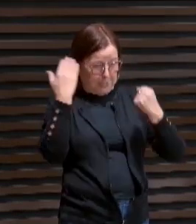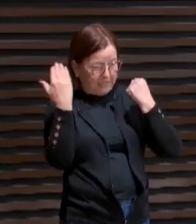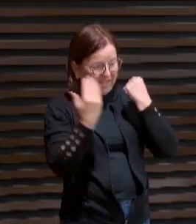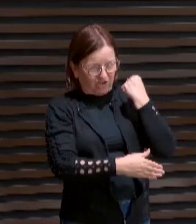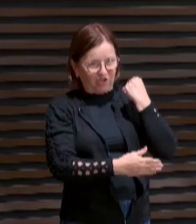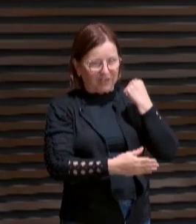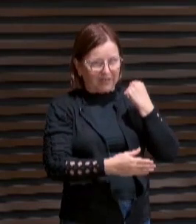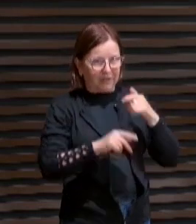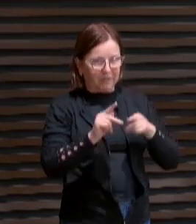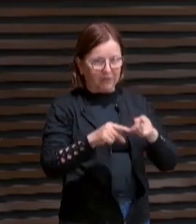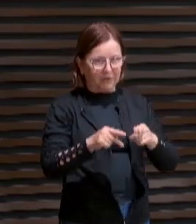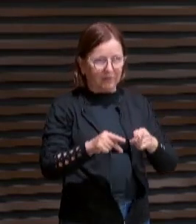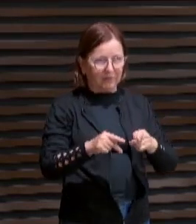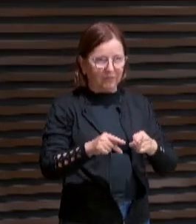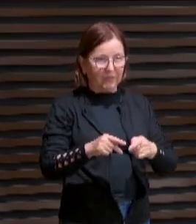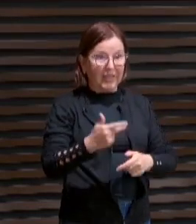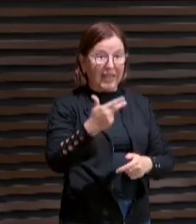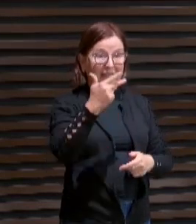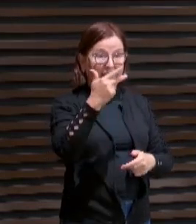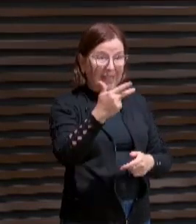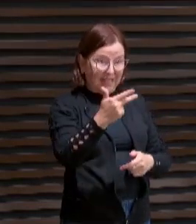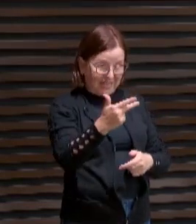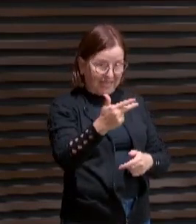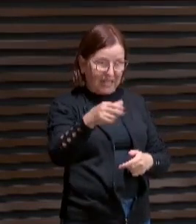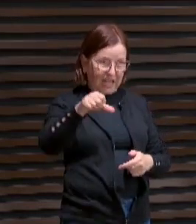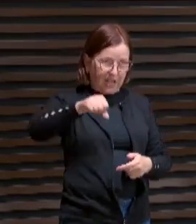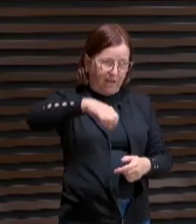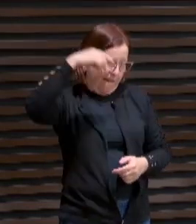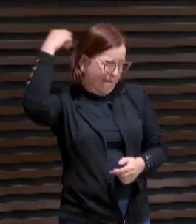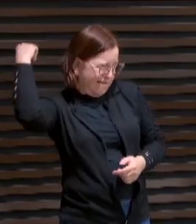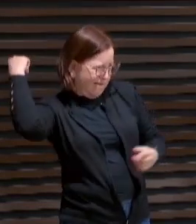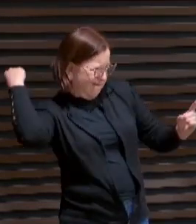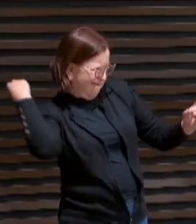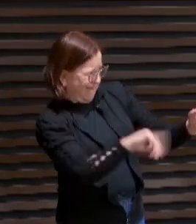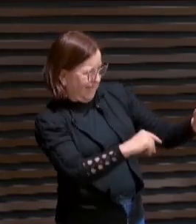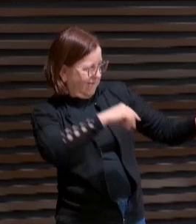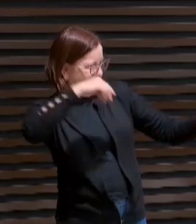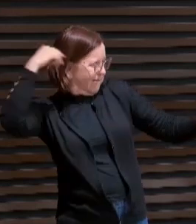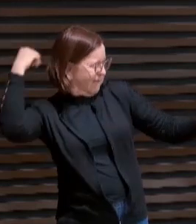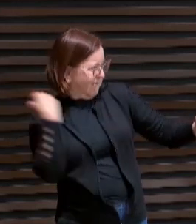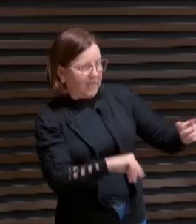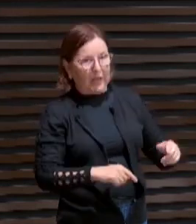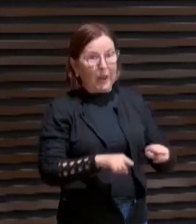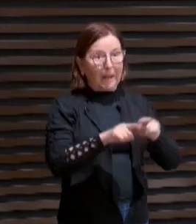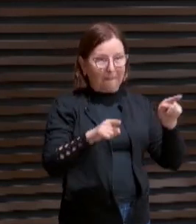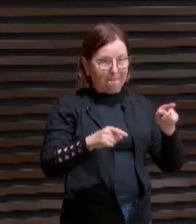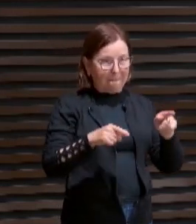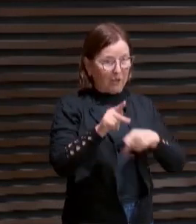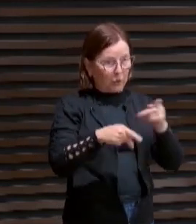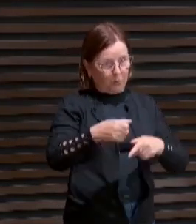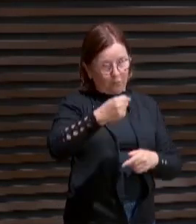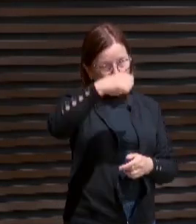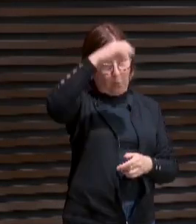davam 39 chibatadas. Os romanos, quando castigavam,